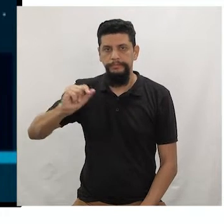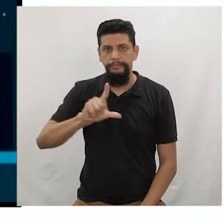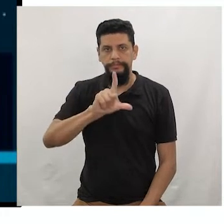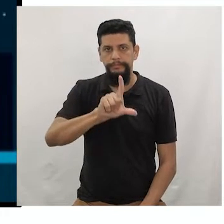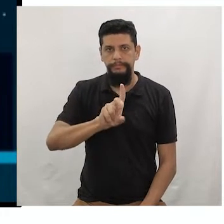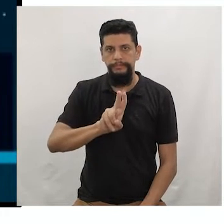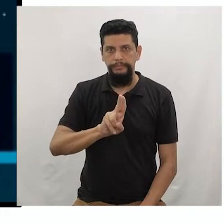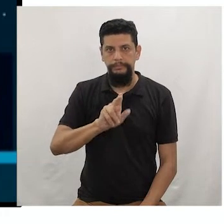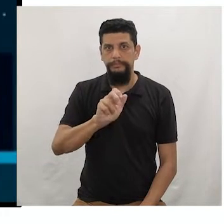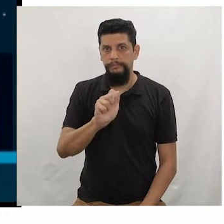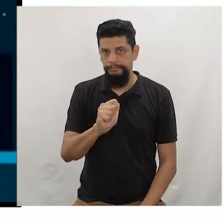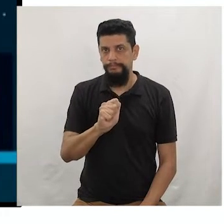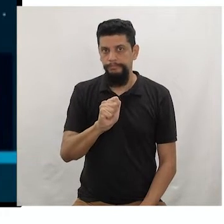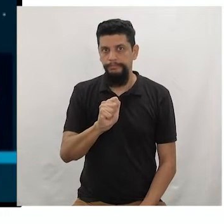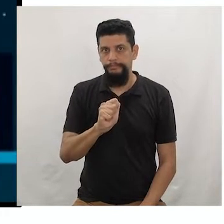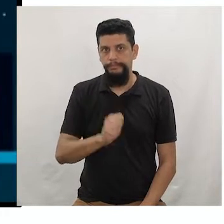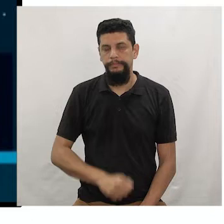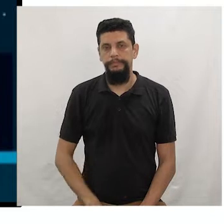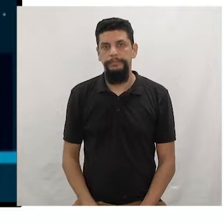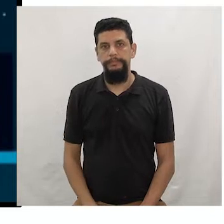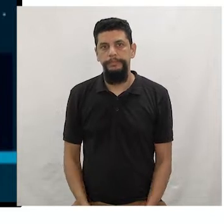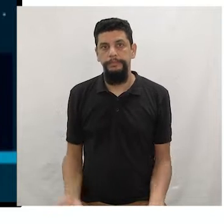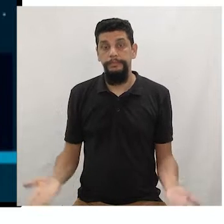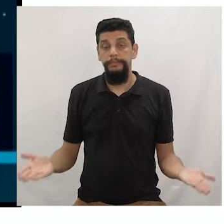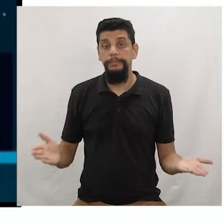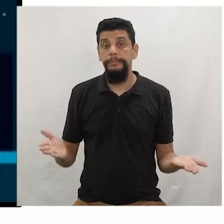lua aparece durante a noite.